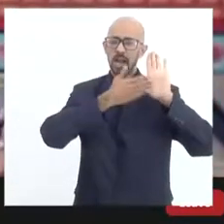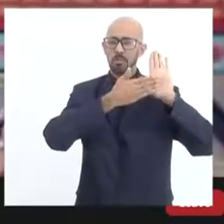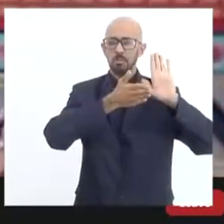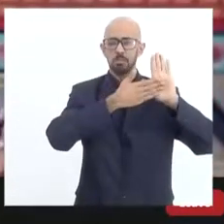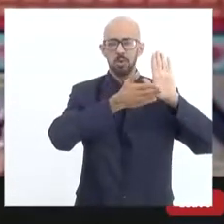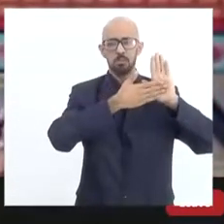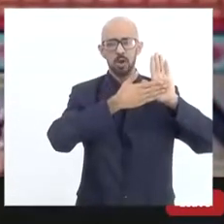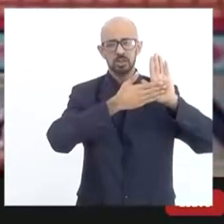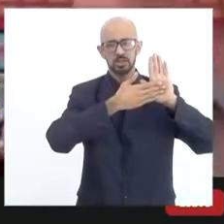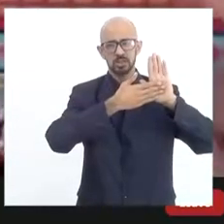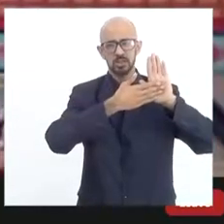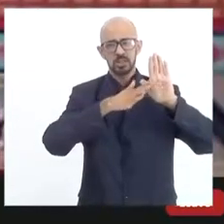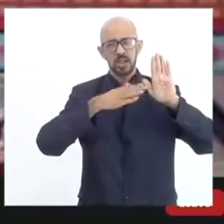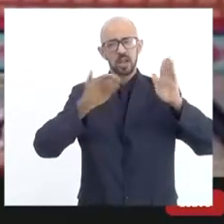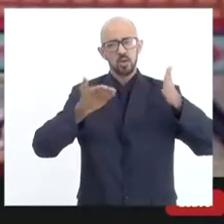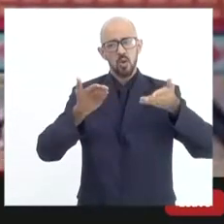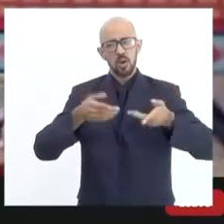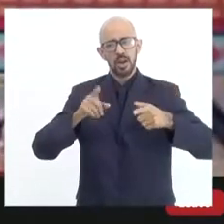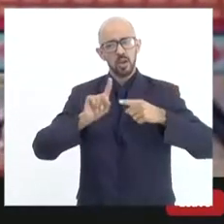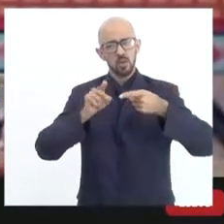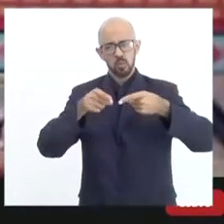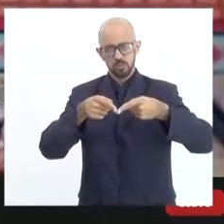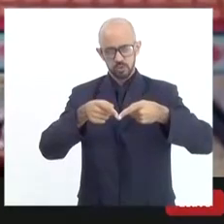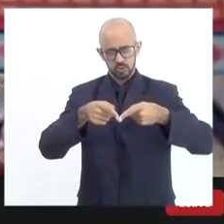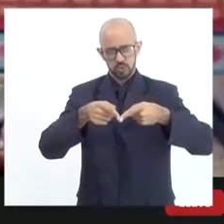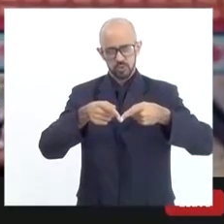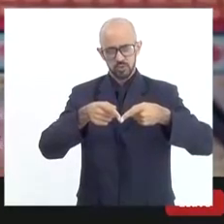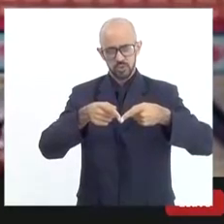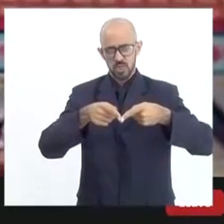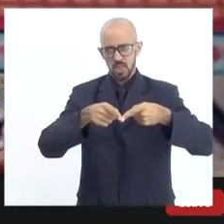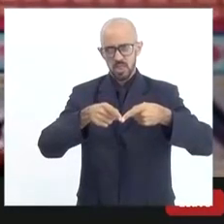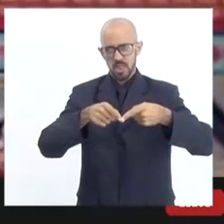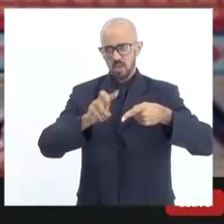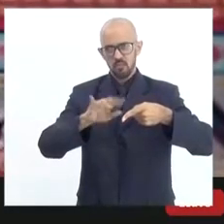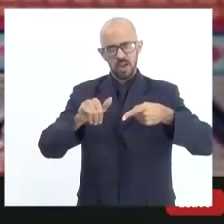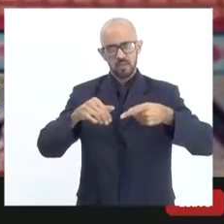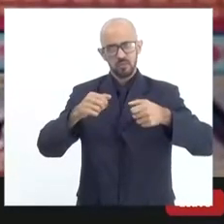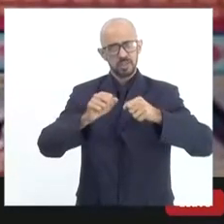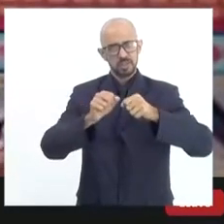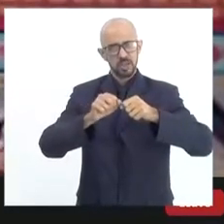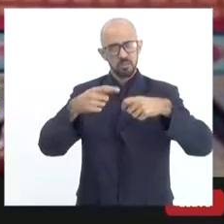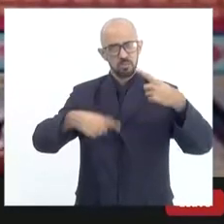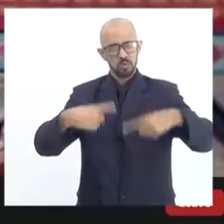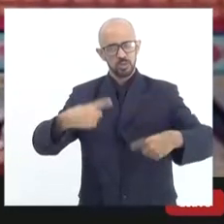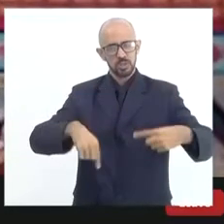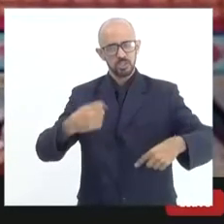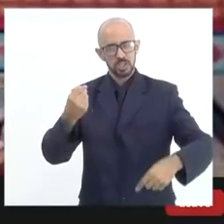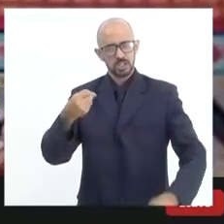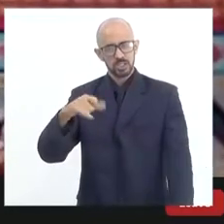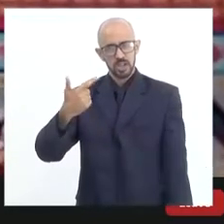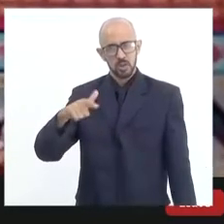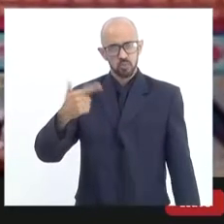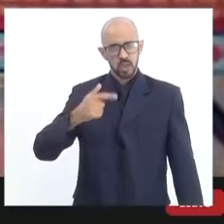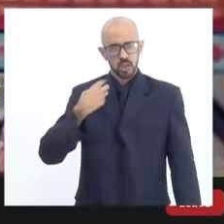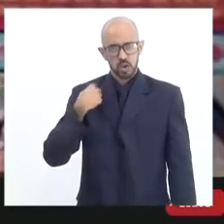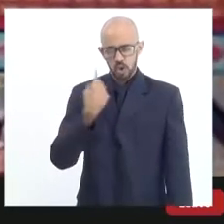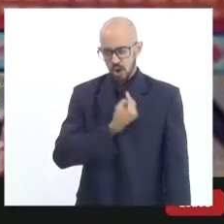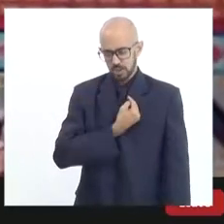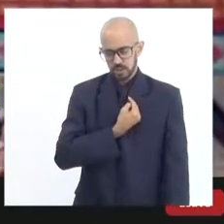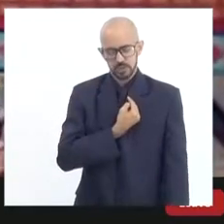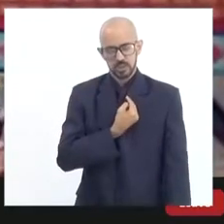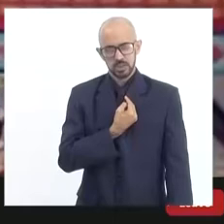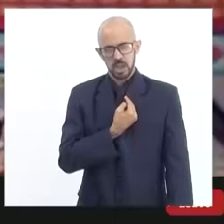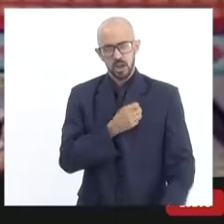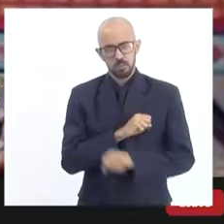de vivência. Não farão mais política, não farão mais nada sem nós. É impossível que uma